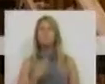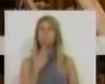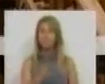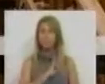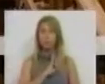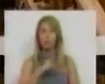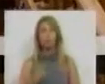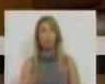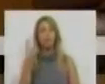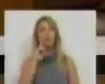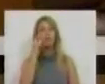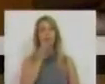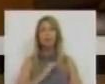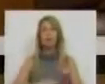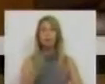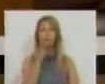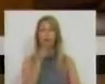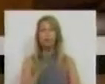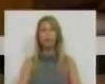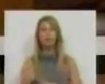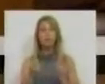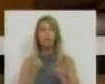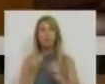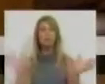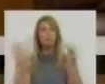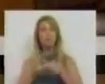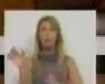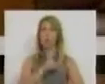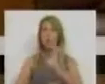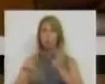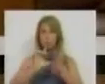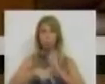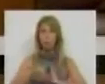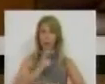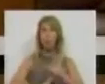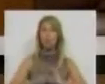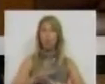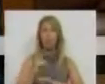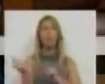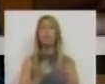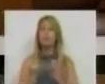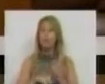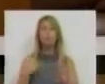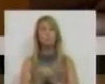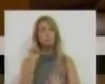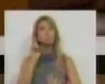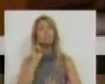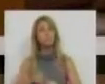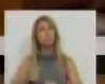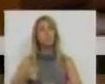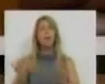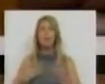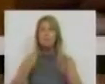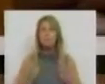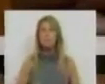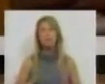Obrigada, Sr. Presidente, senhoras e senhores deputados. A discussão sobre a Europa e sobre o projeto europeu é um debate sempre pertinente, mas deve ser um debate